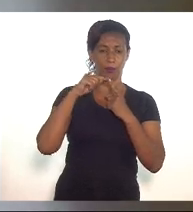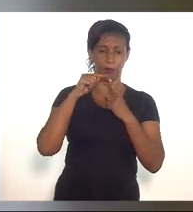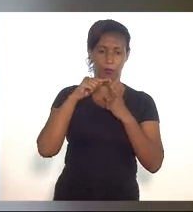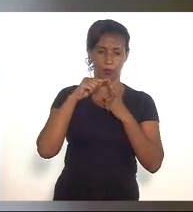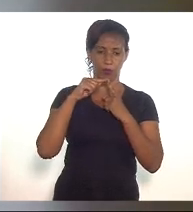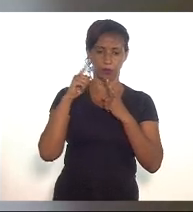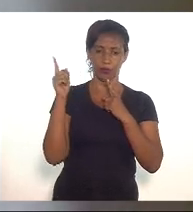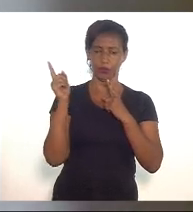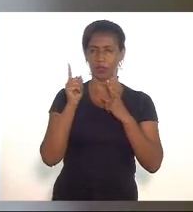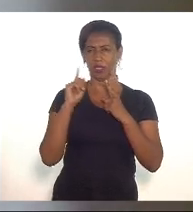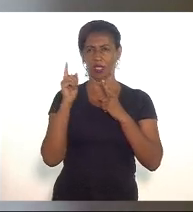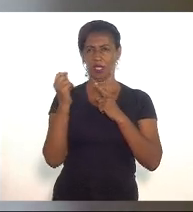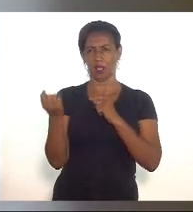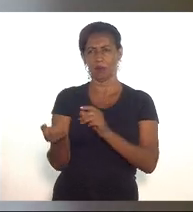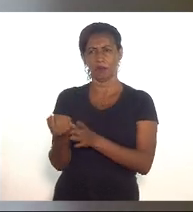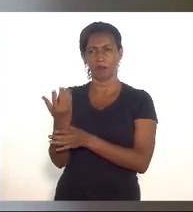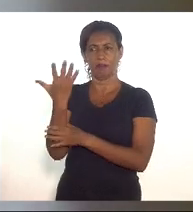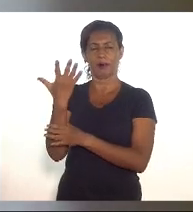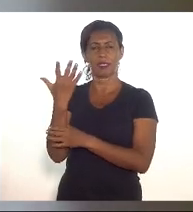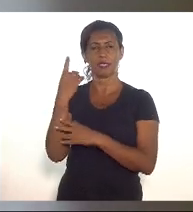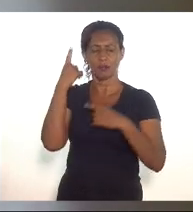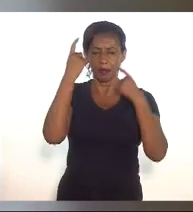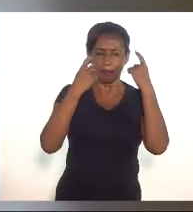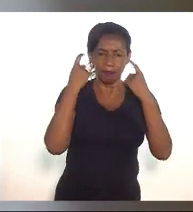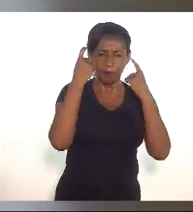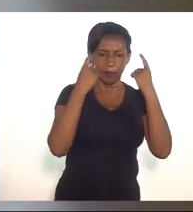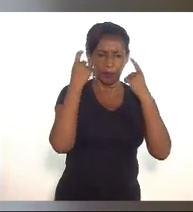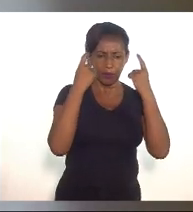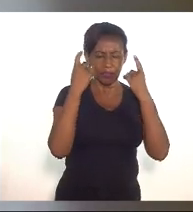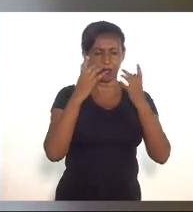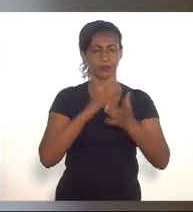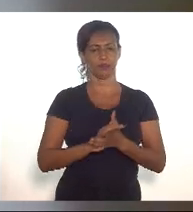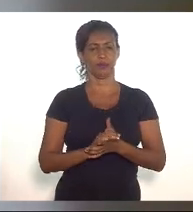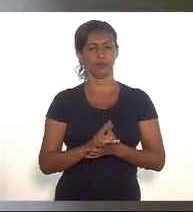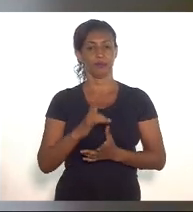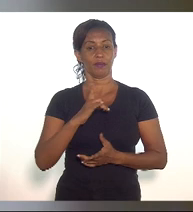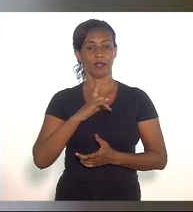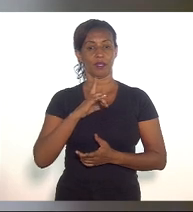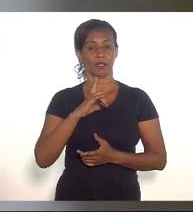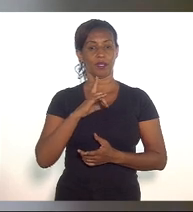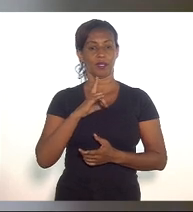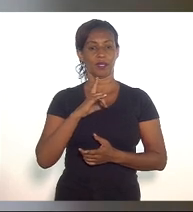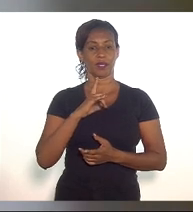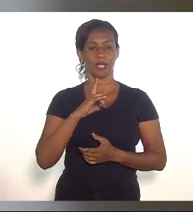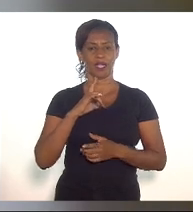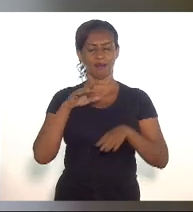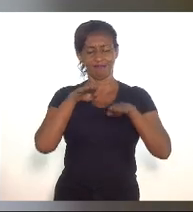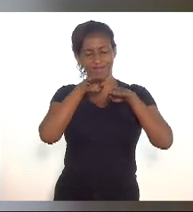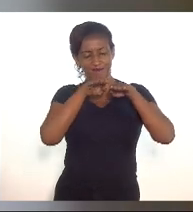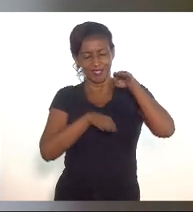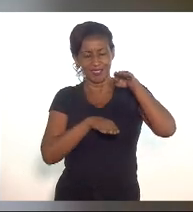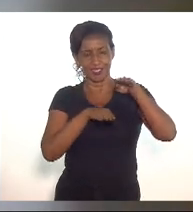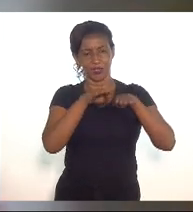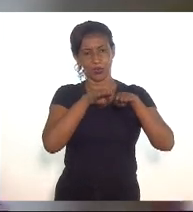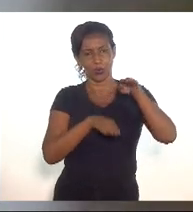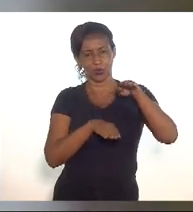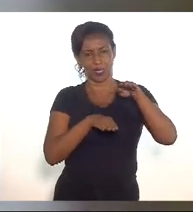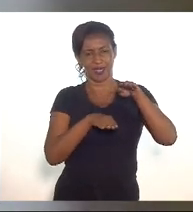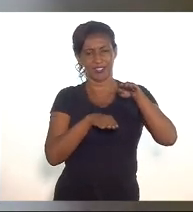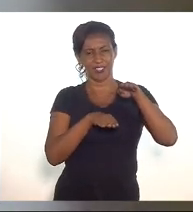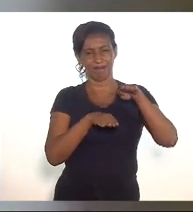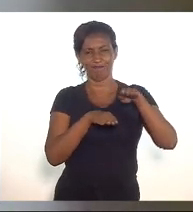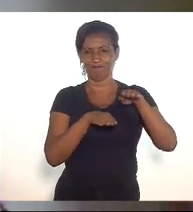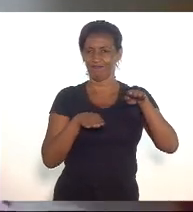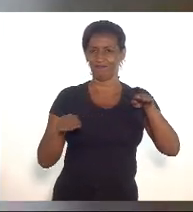não apareceu, mas certamente faz parte das preocupações do secretário Zamit, que pelo enfrentamento à desigualdade, ter a superação